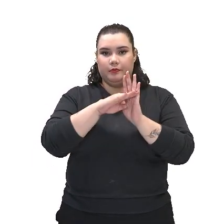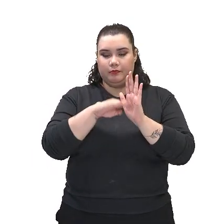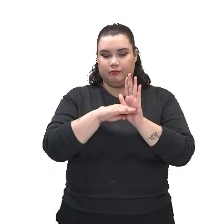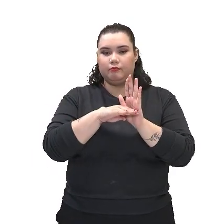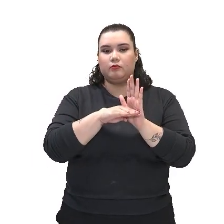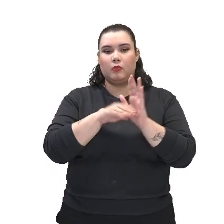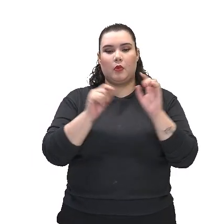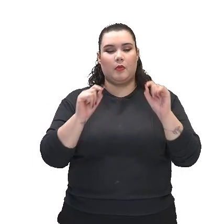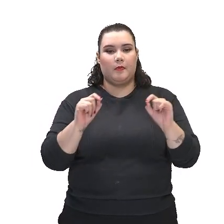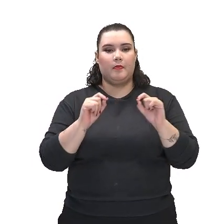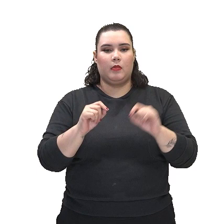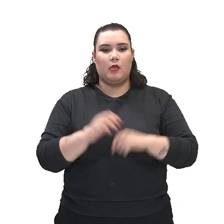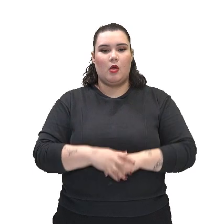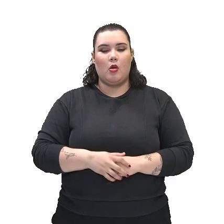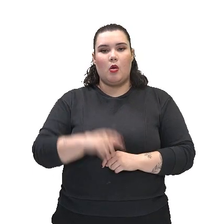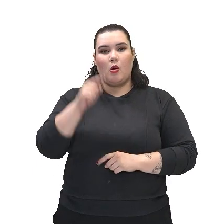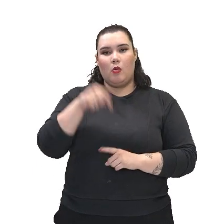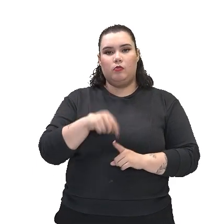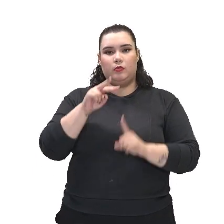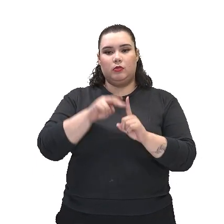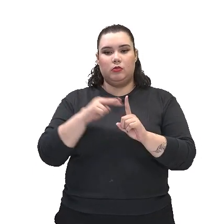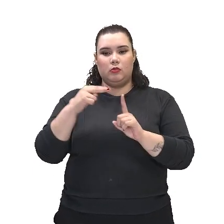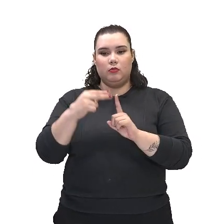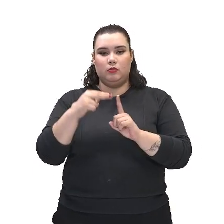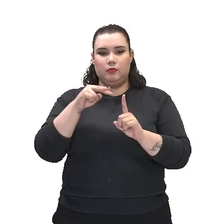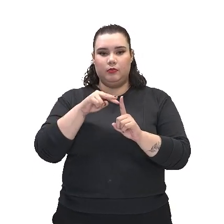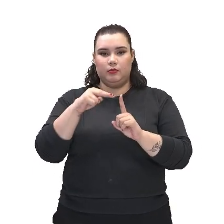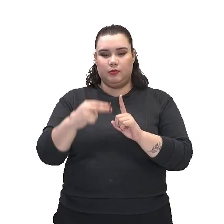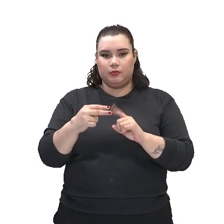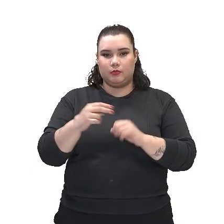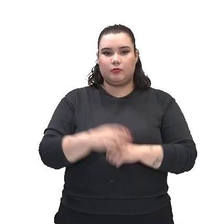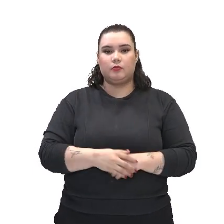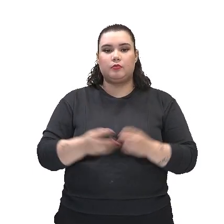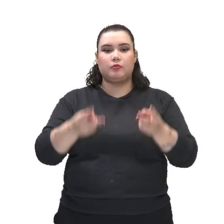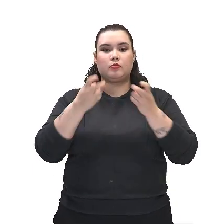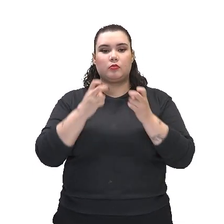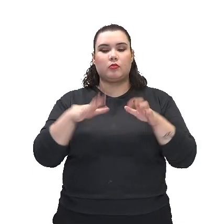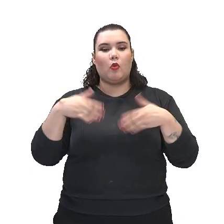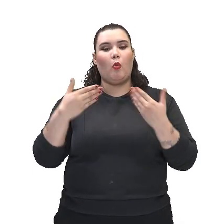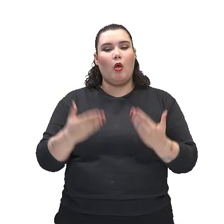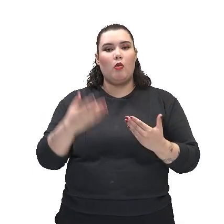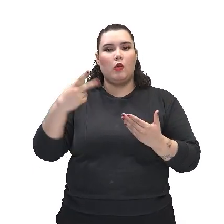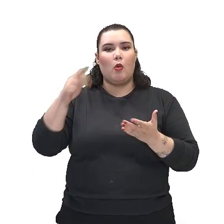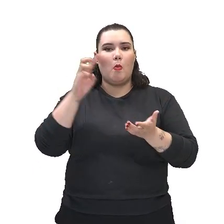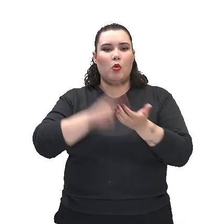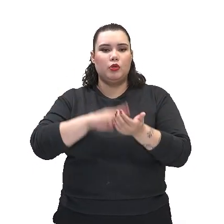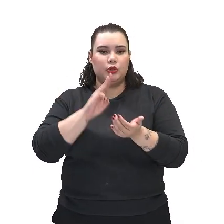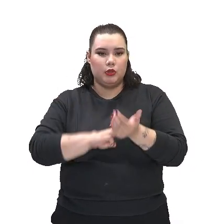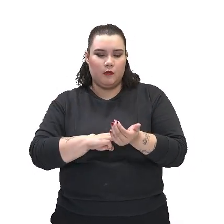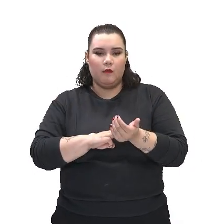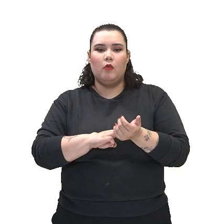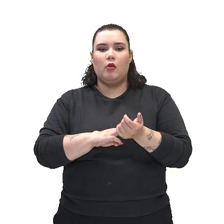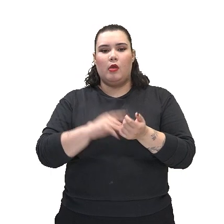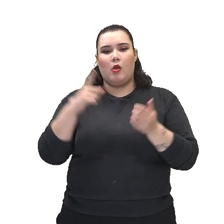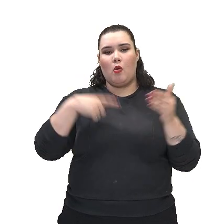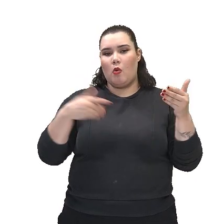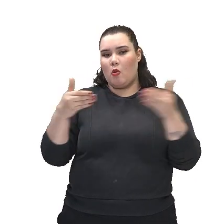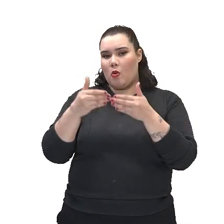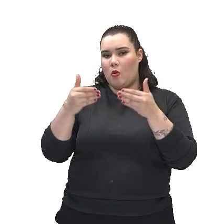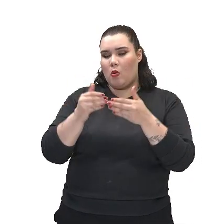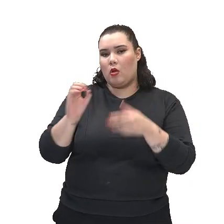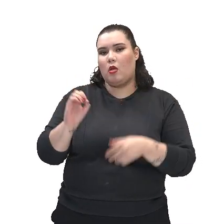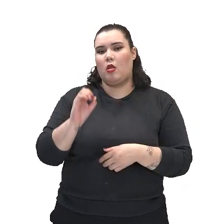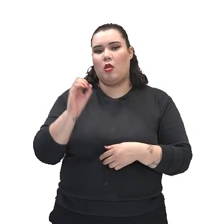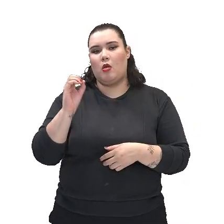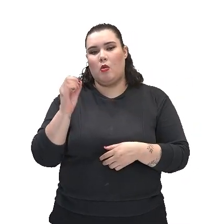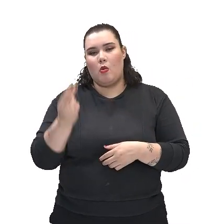que seria o que neste local aí? Evidenciar aqui o motivo de ser contra ou favorável ao tema, certo? Ah,